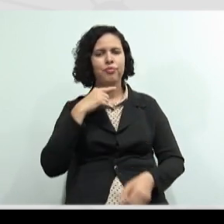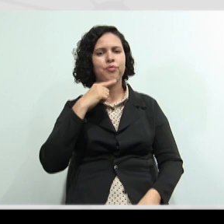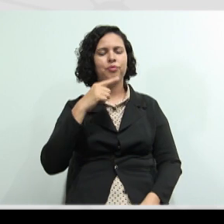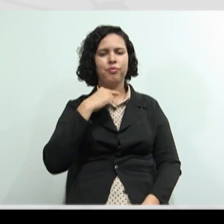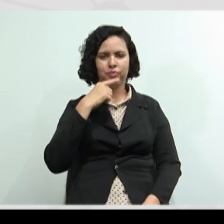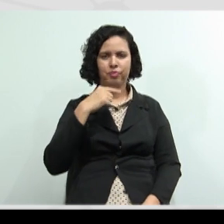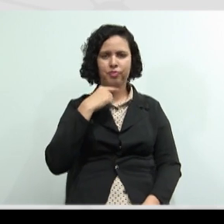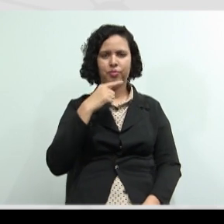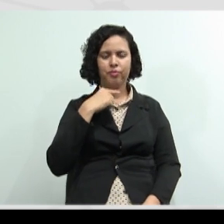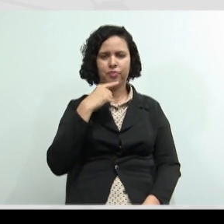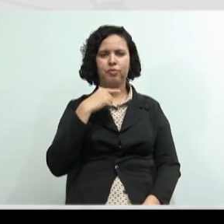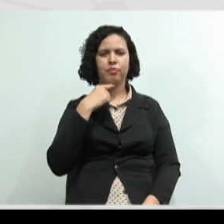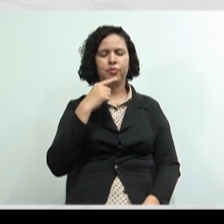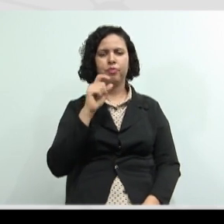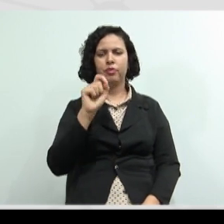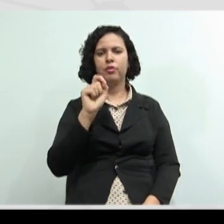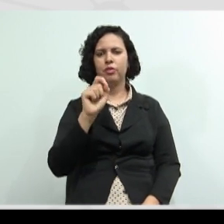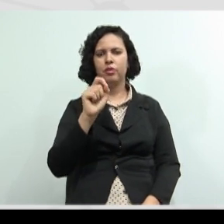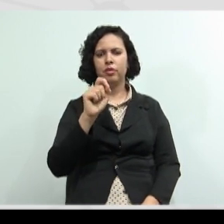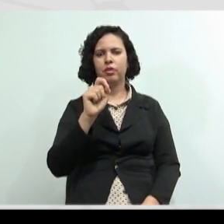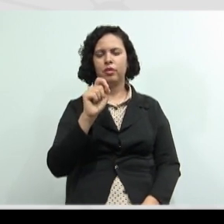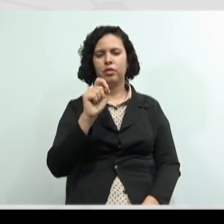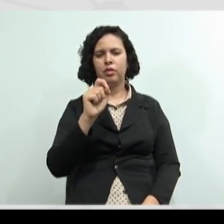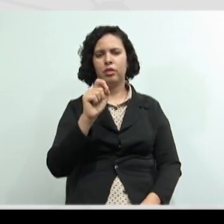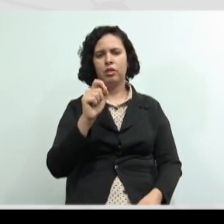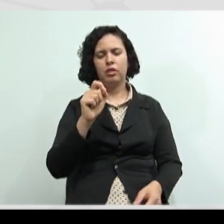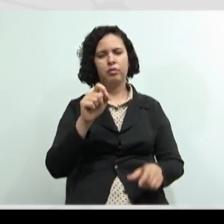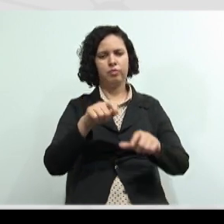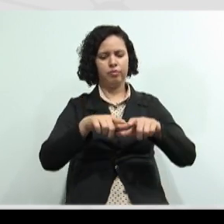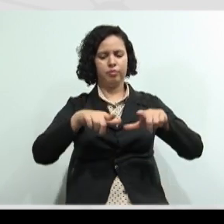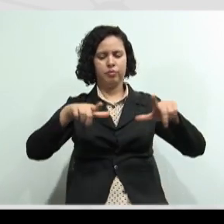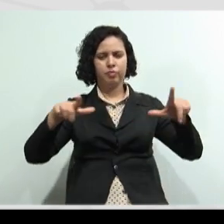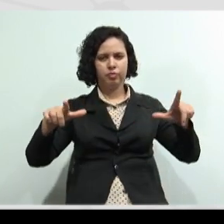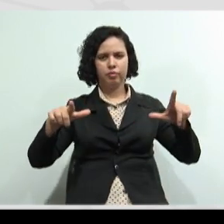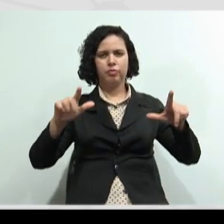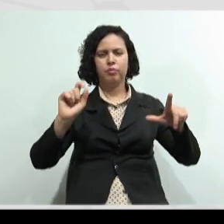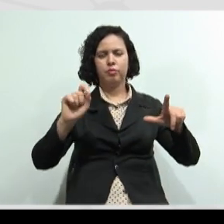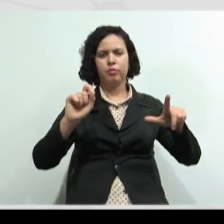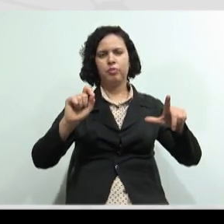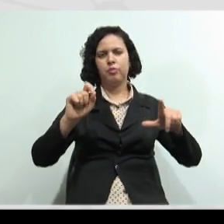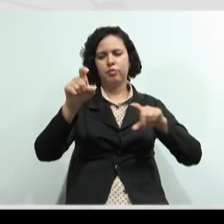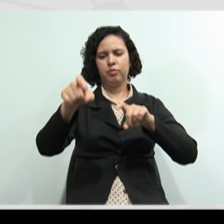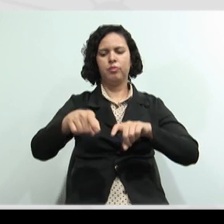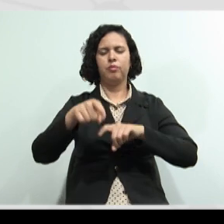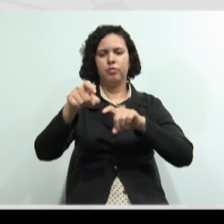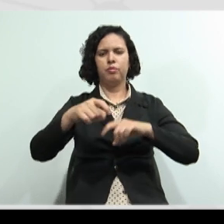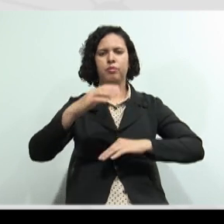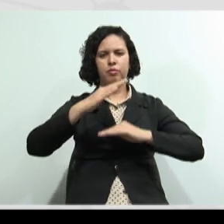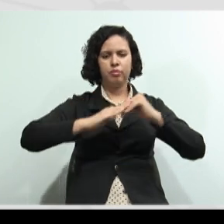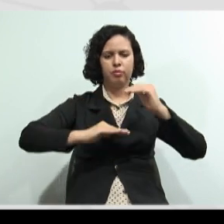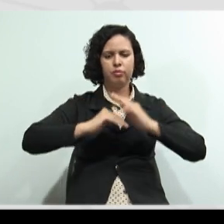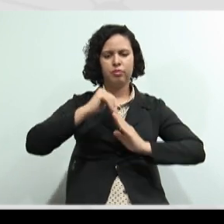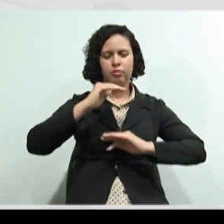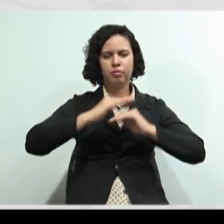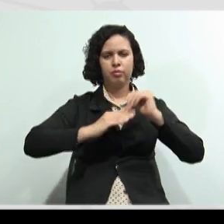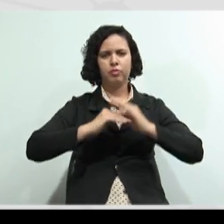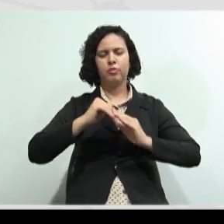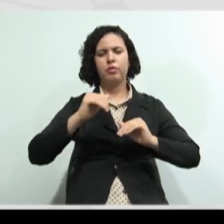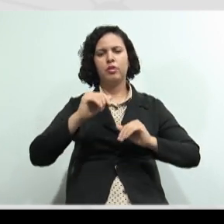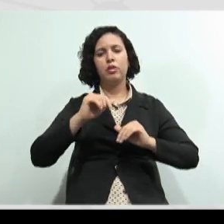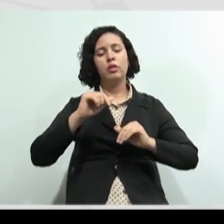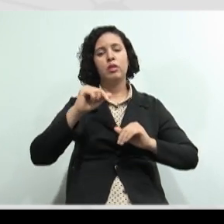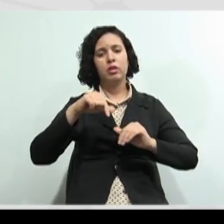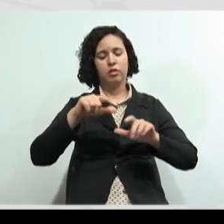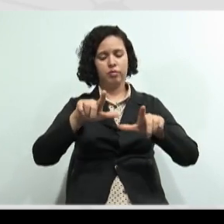profissional. A categoria profissional de produtor rural vem sendo cada vez mais reconhecida e ganhando importância no nosso